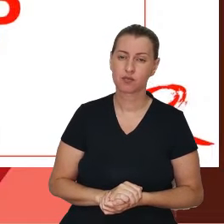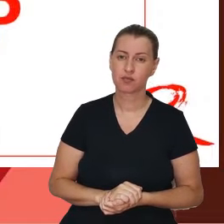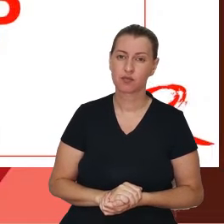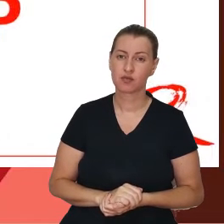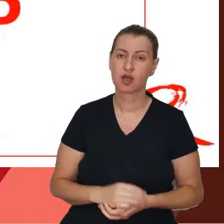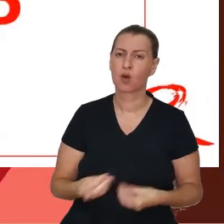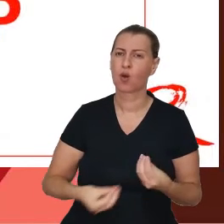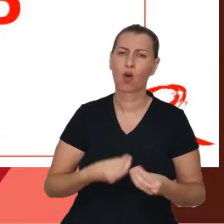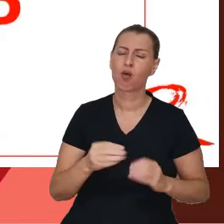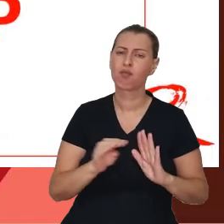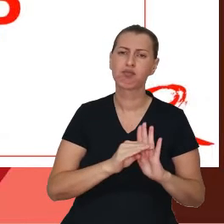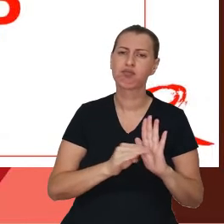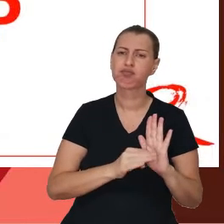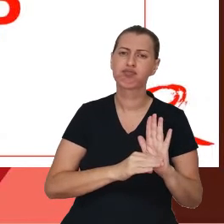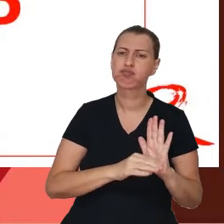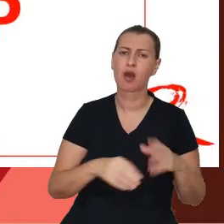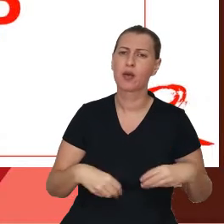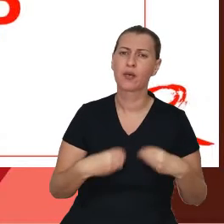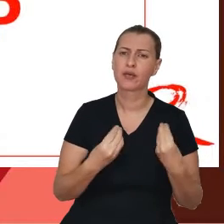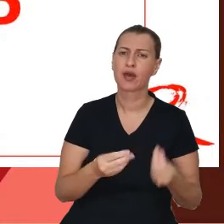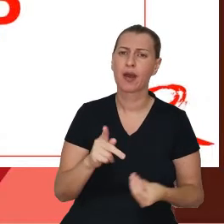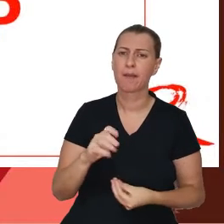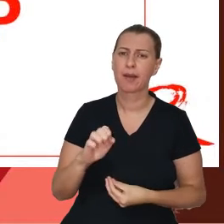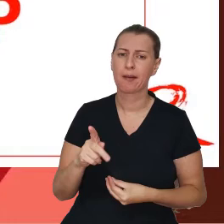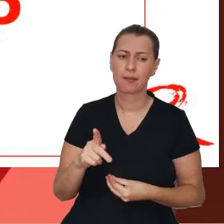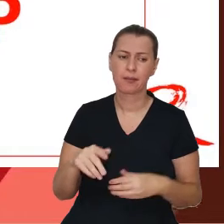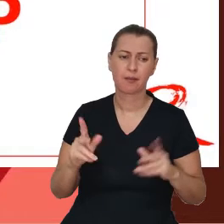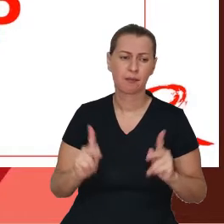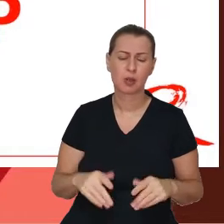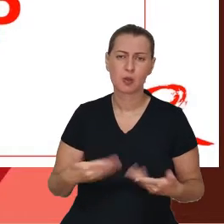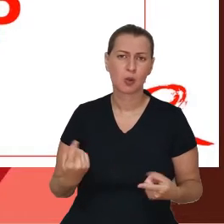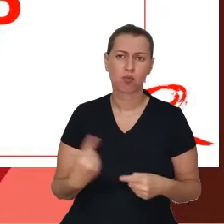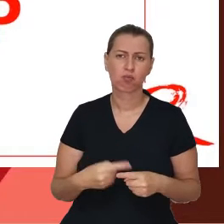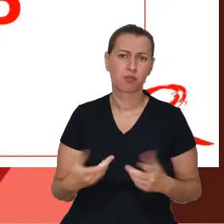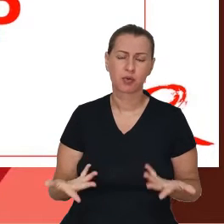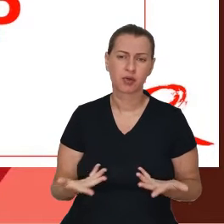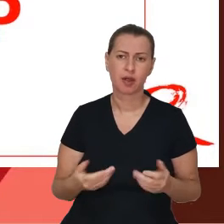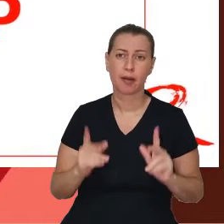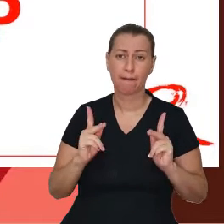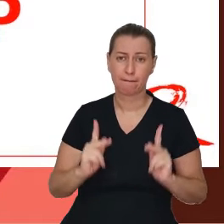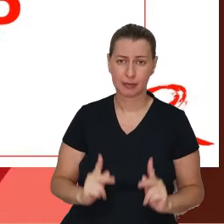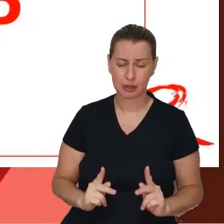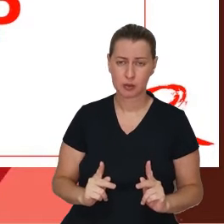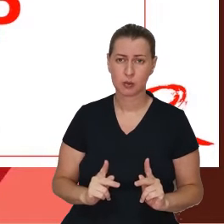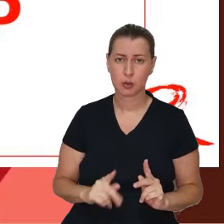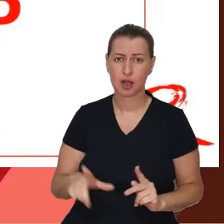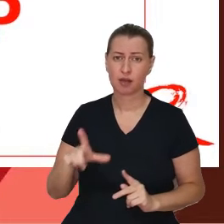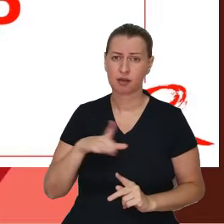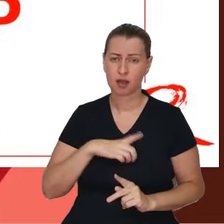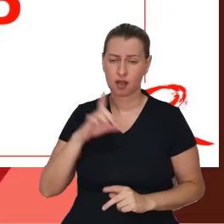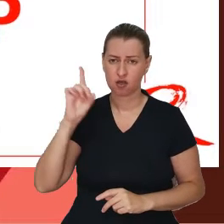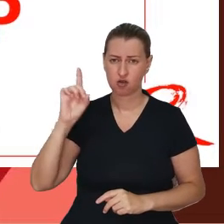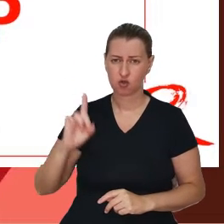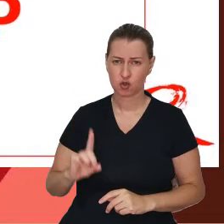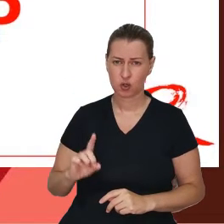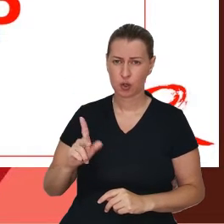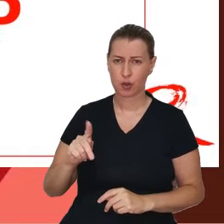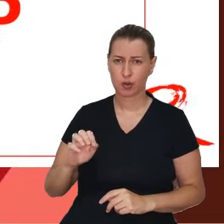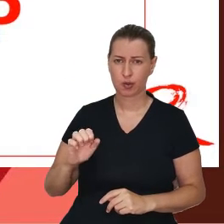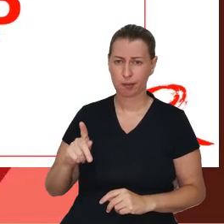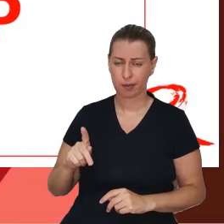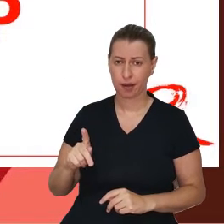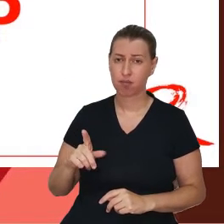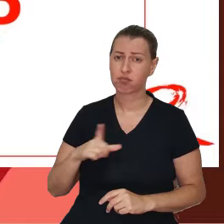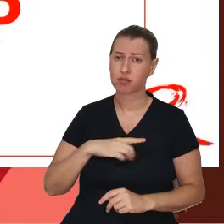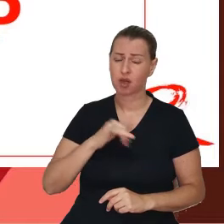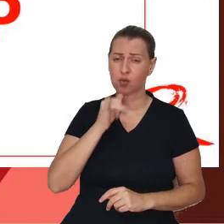Os critérios para eu prescrever PEP para alguém, para que essa pessoa tenha direito a PEP, é